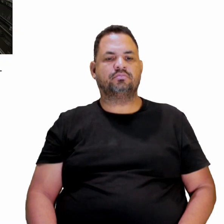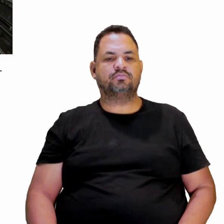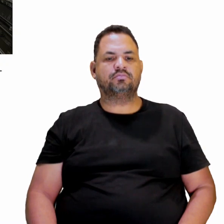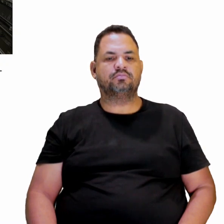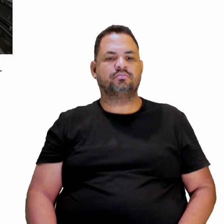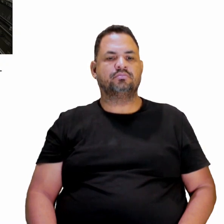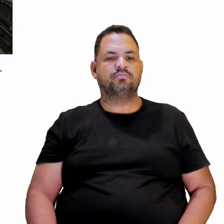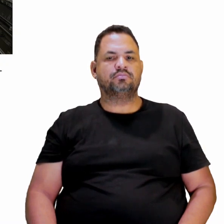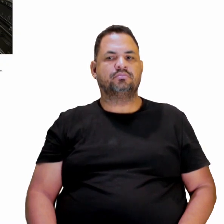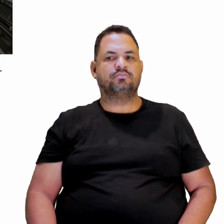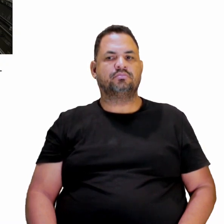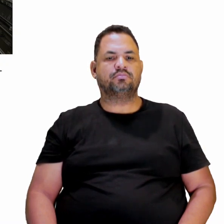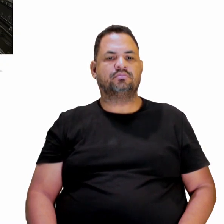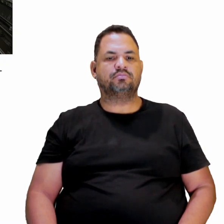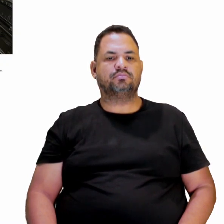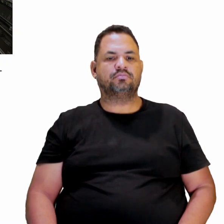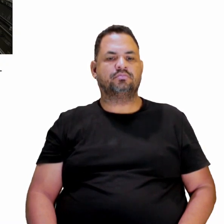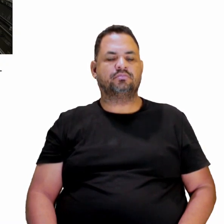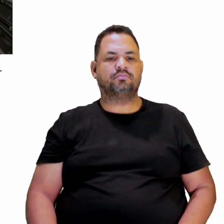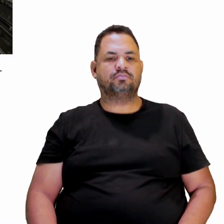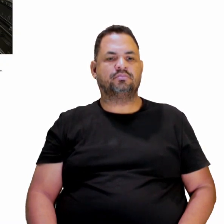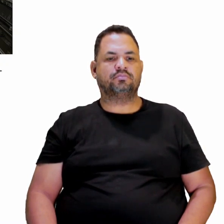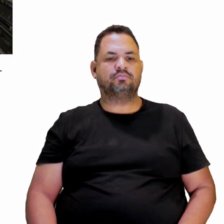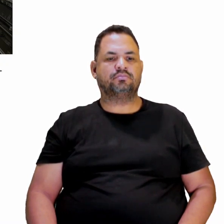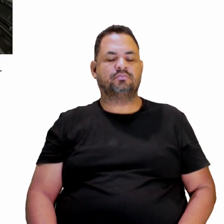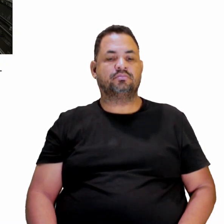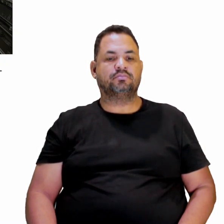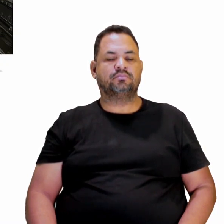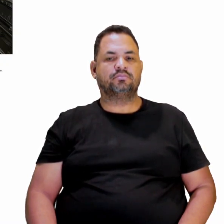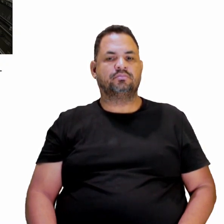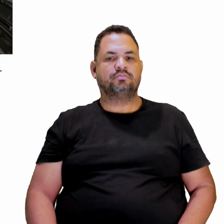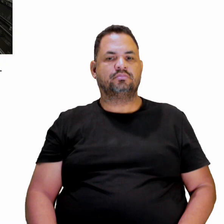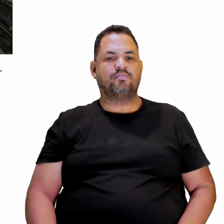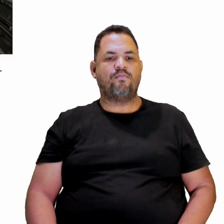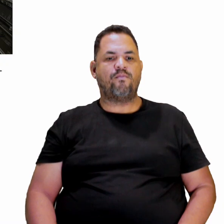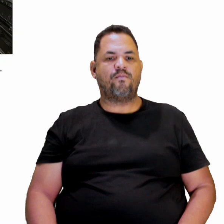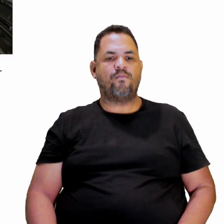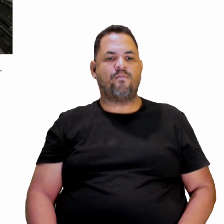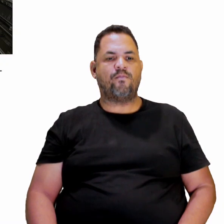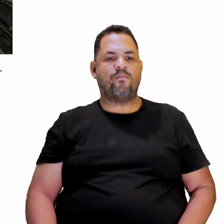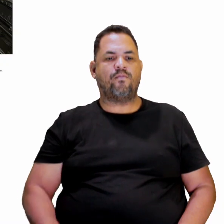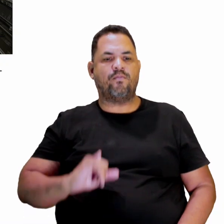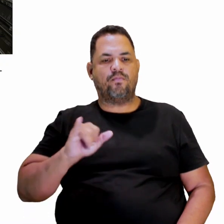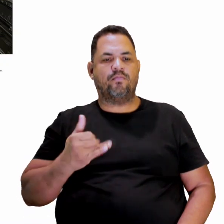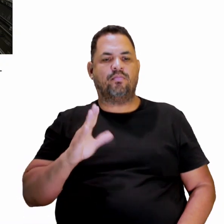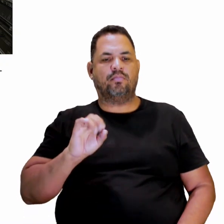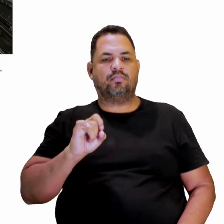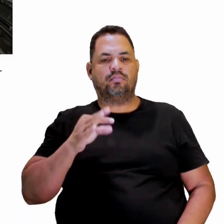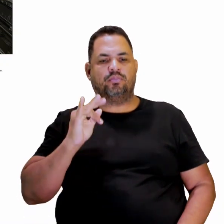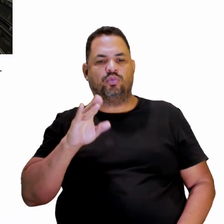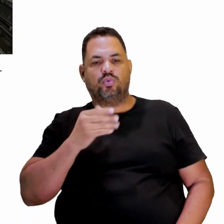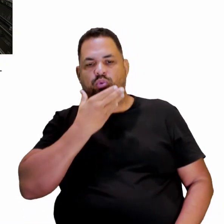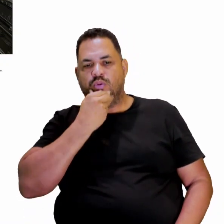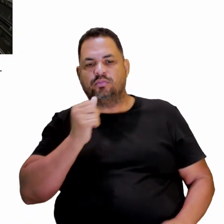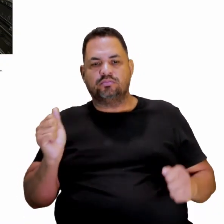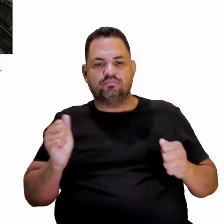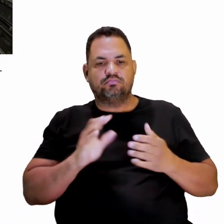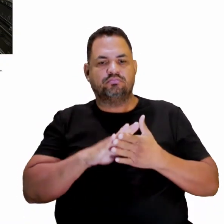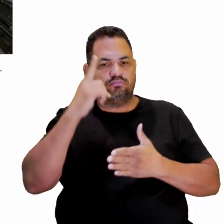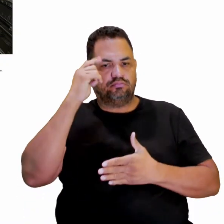the murdered man came from. Ou seja, então a Jane e o Tony decidem ir para esse tal